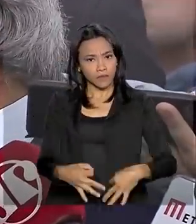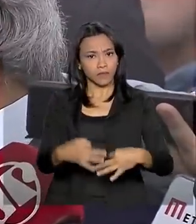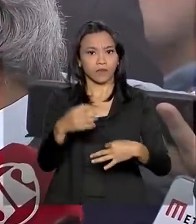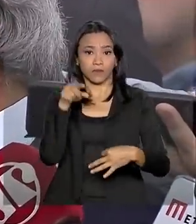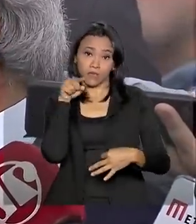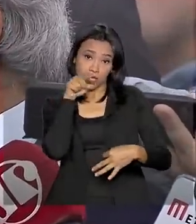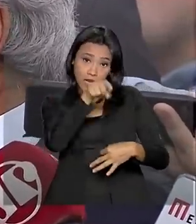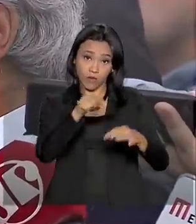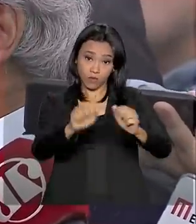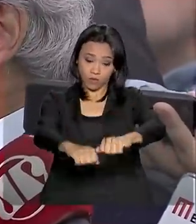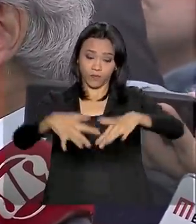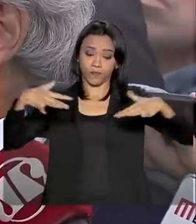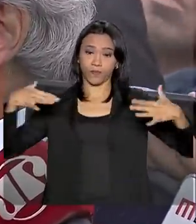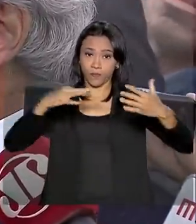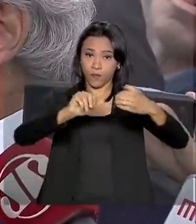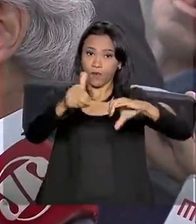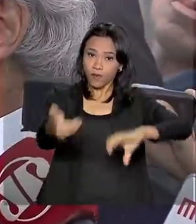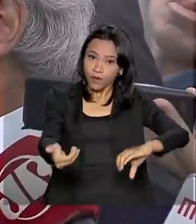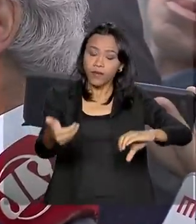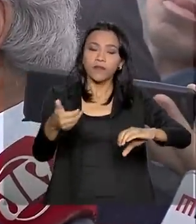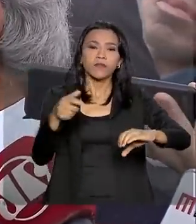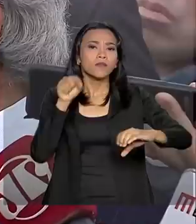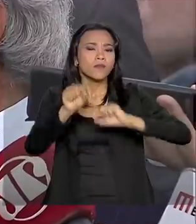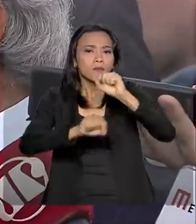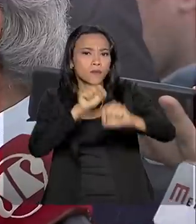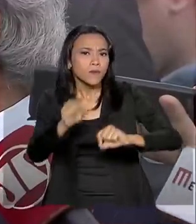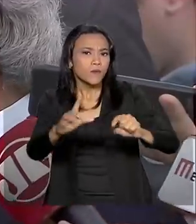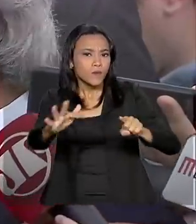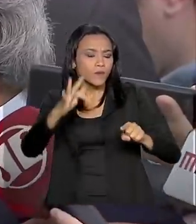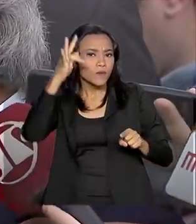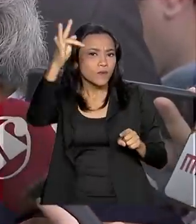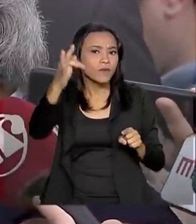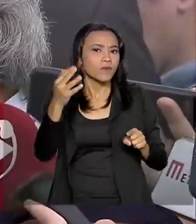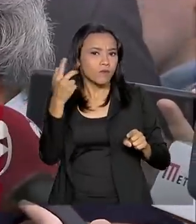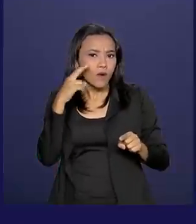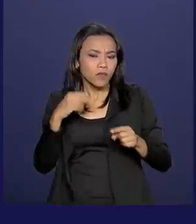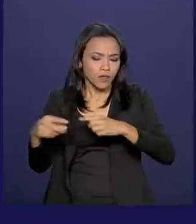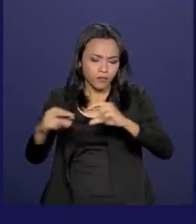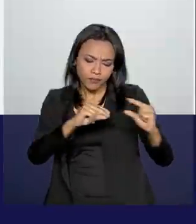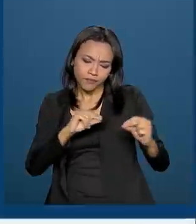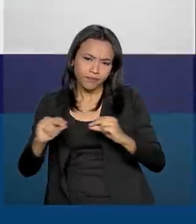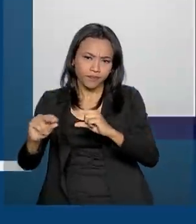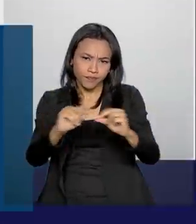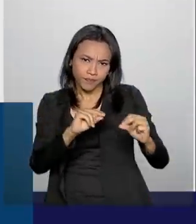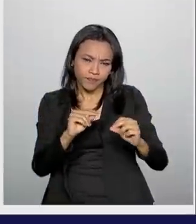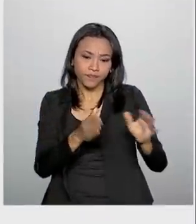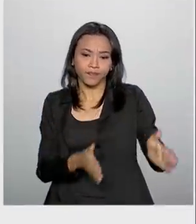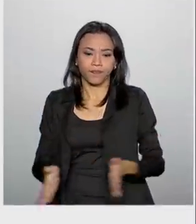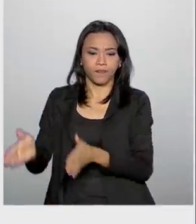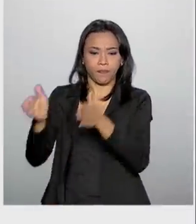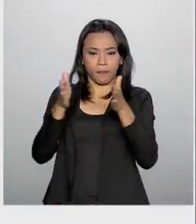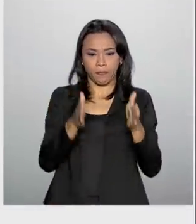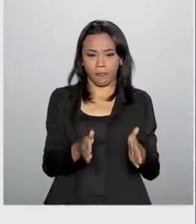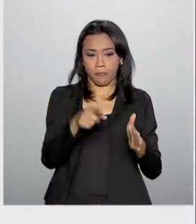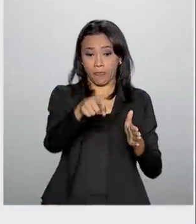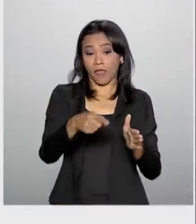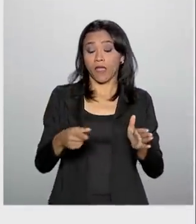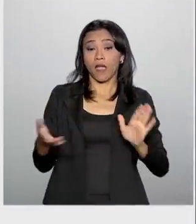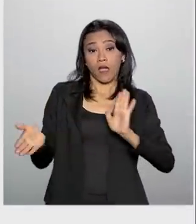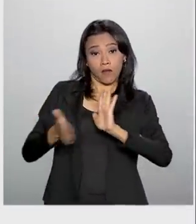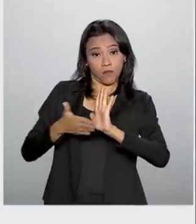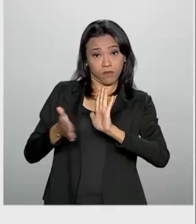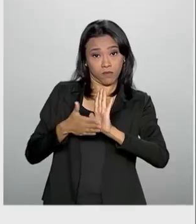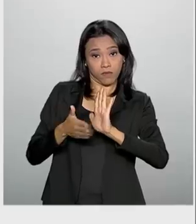Congresso Brasileiro, essas perspectivas futuras possam ser trabalhadas. Ao chegar à Câmara dos Deputados,